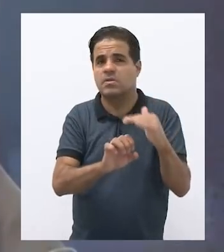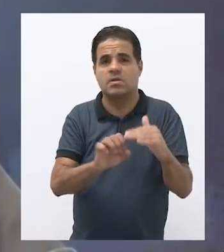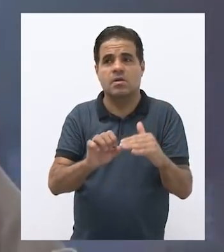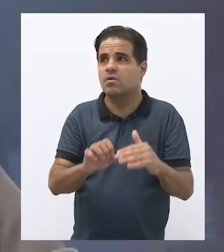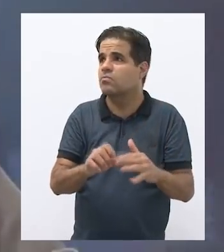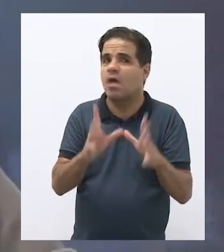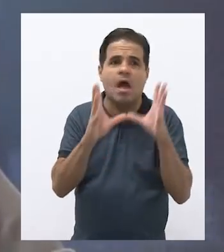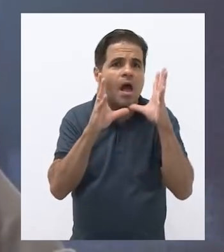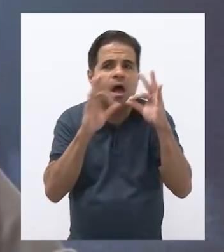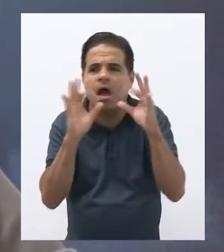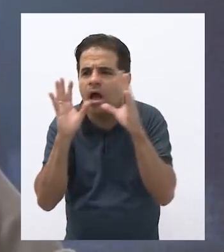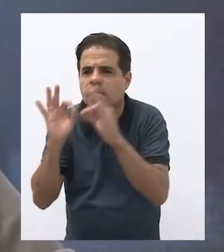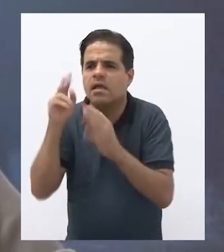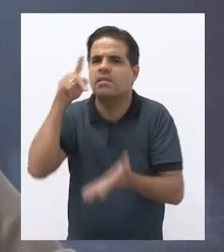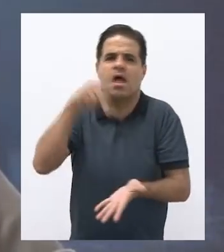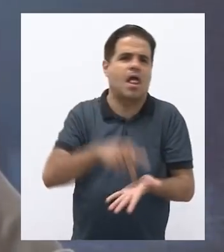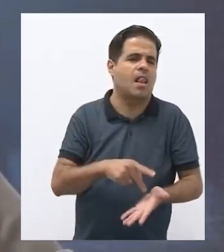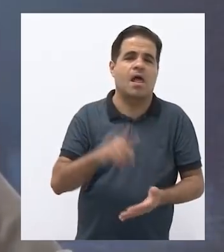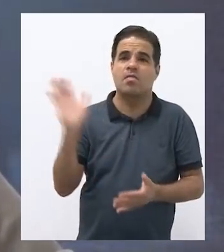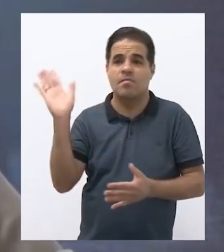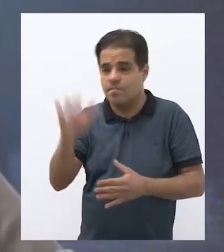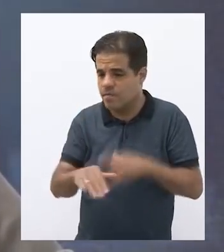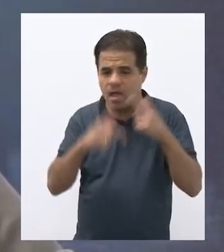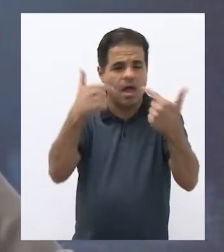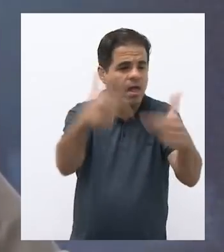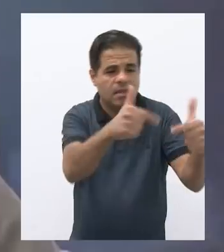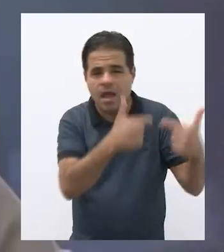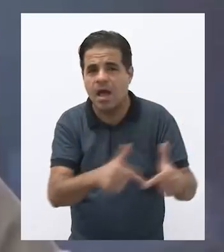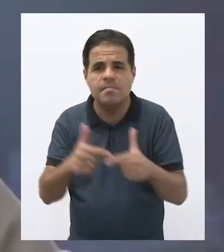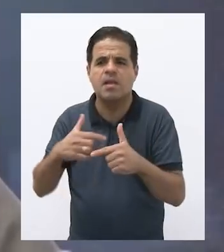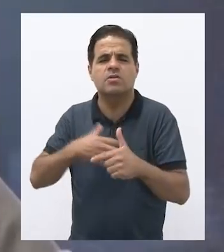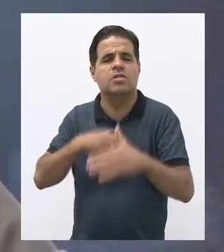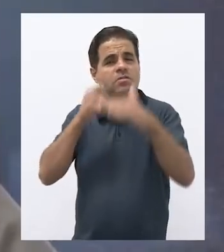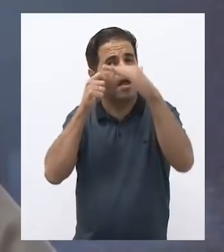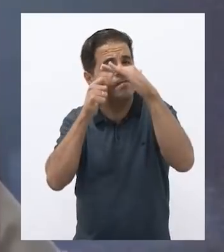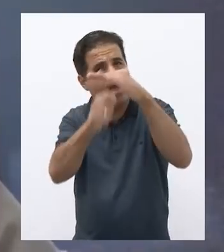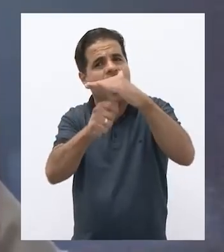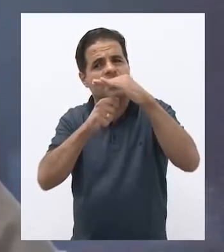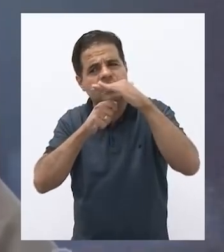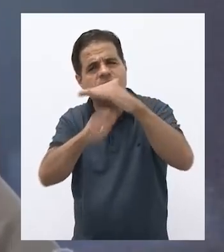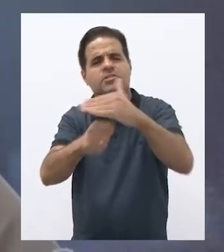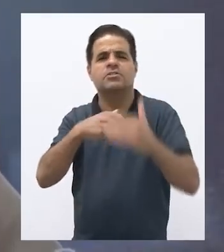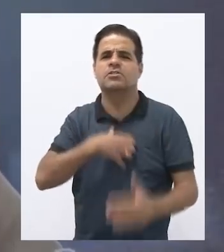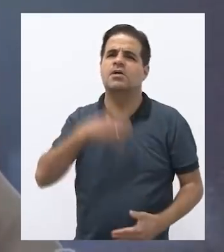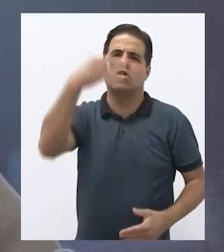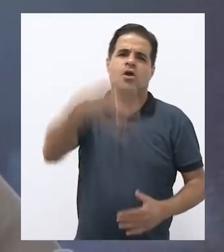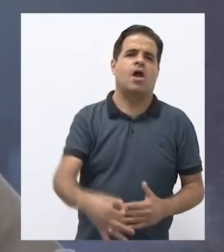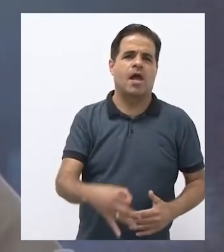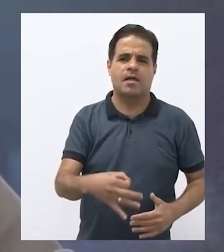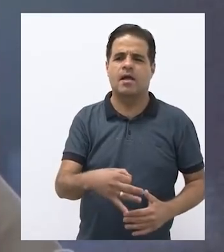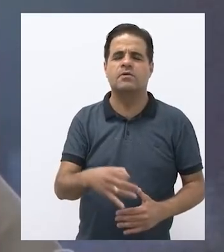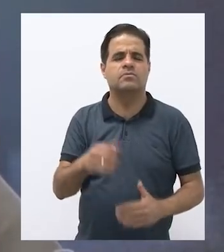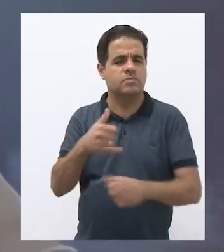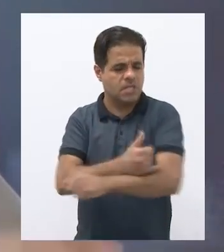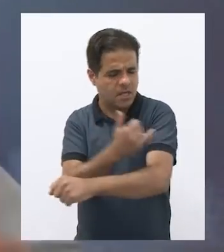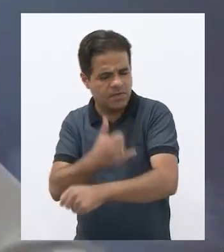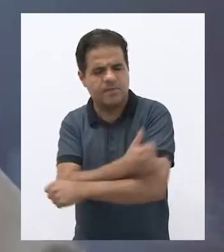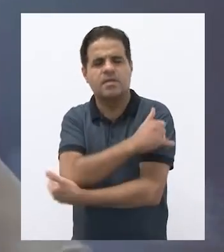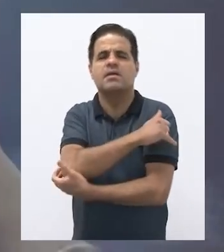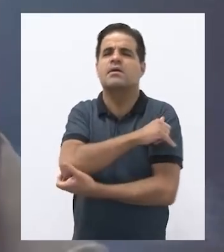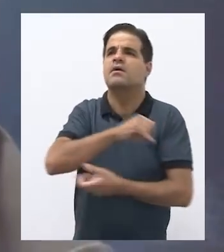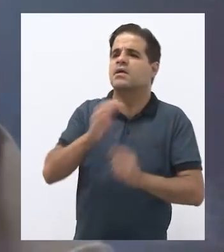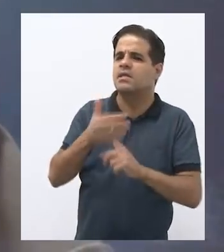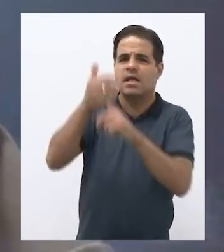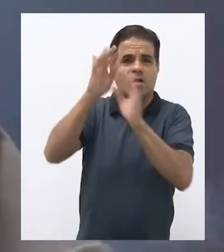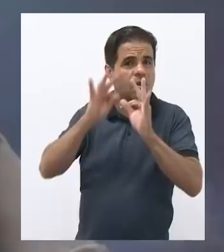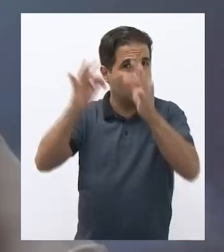estavam atentas para essa realidade, que não vinham trabalhando de modo a investir corretamente em infraestrutura, em